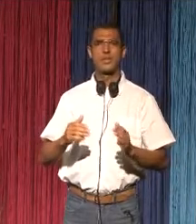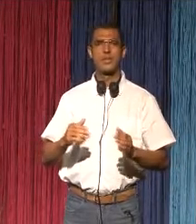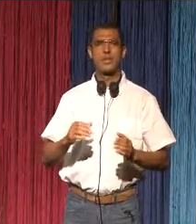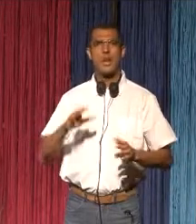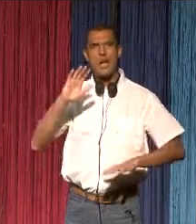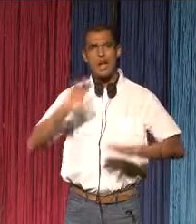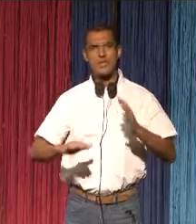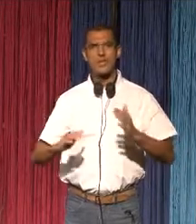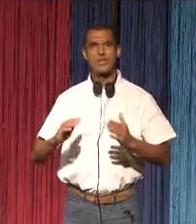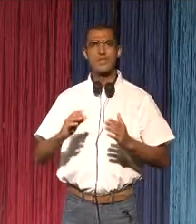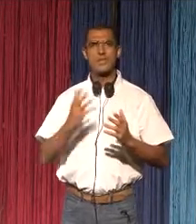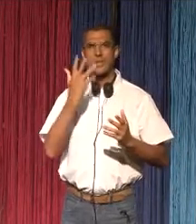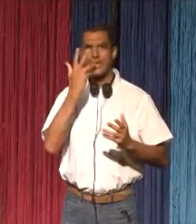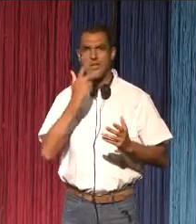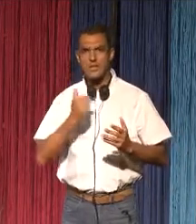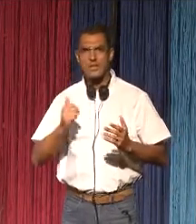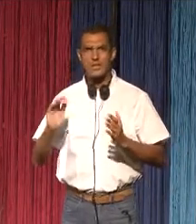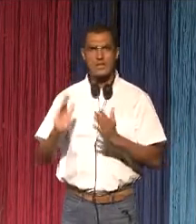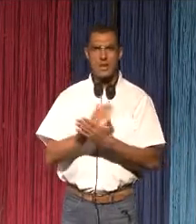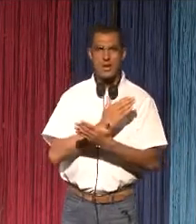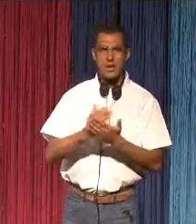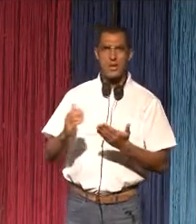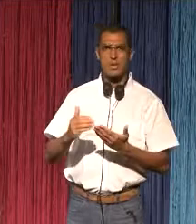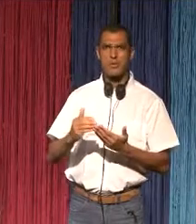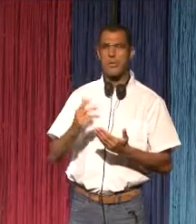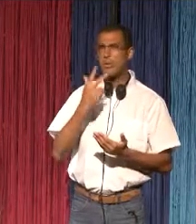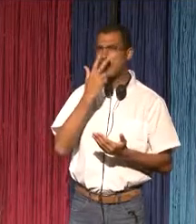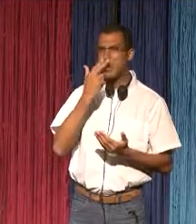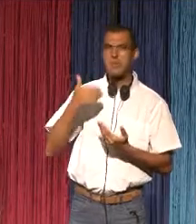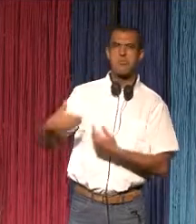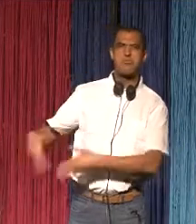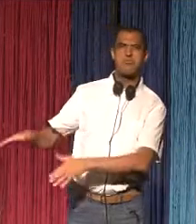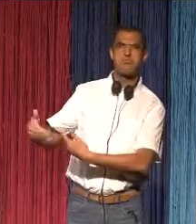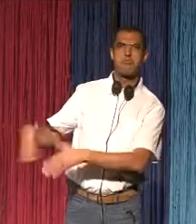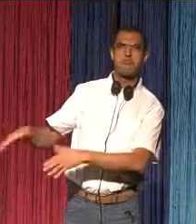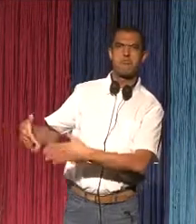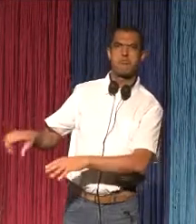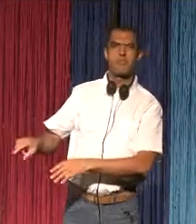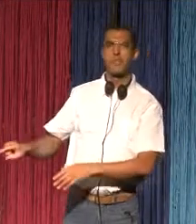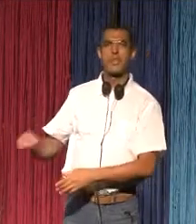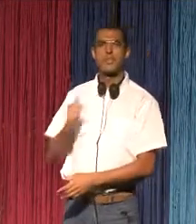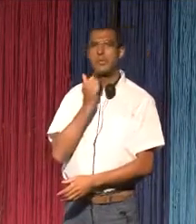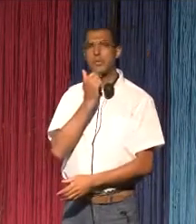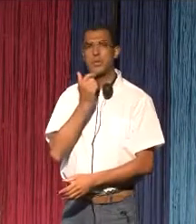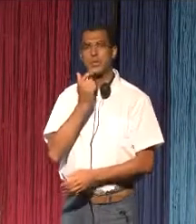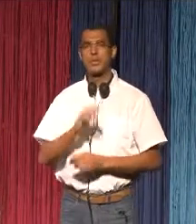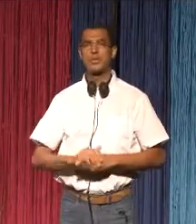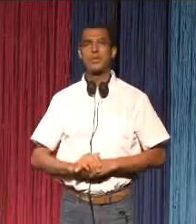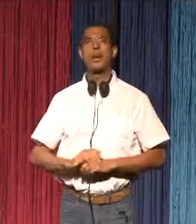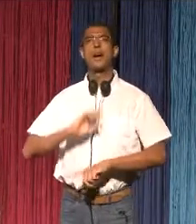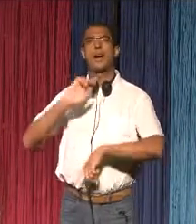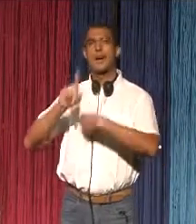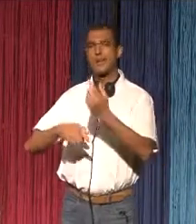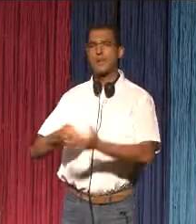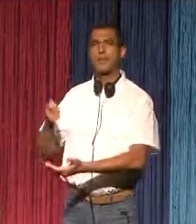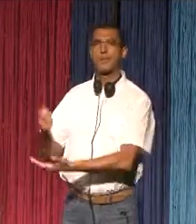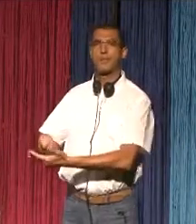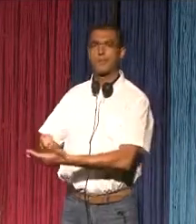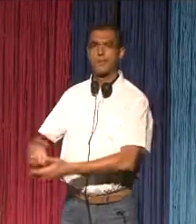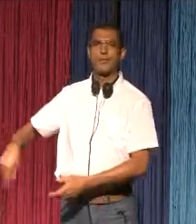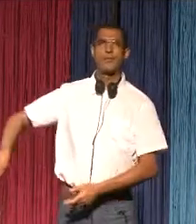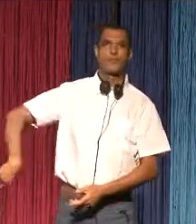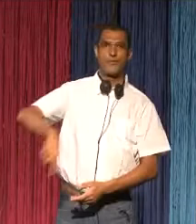das coisas da escola, do melhor que a sociedade podia usufruir. Então, de repente, elas são obrigadas a ir à escola. E uma